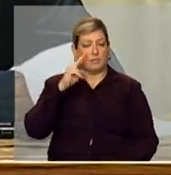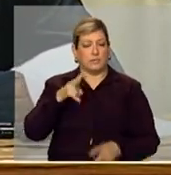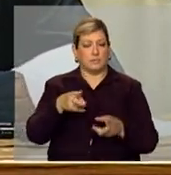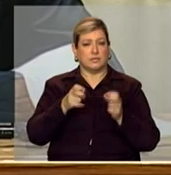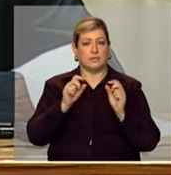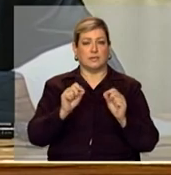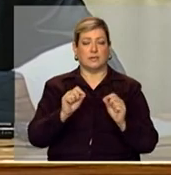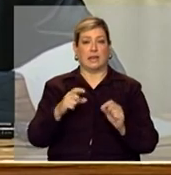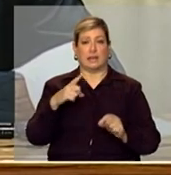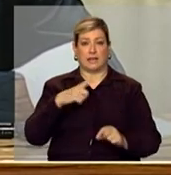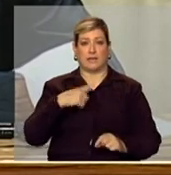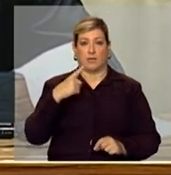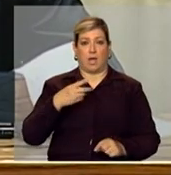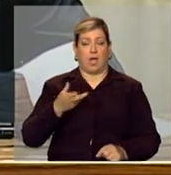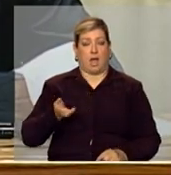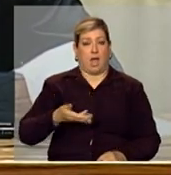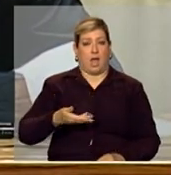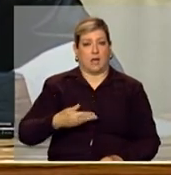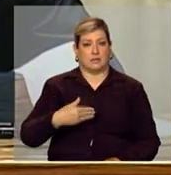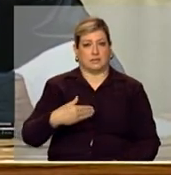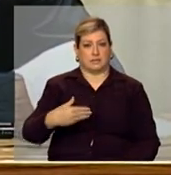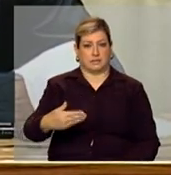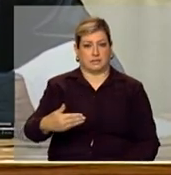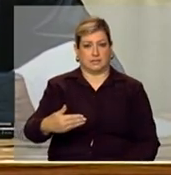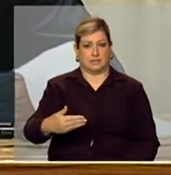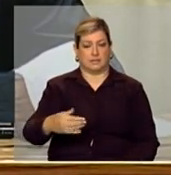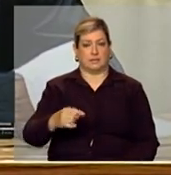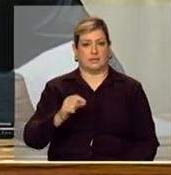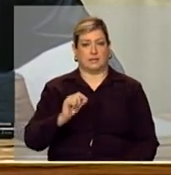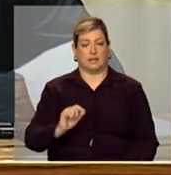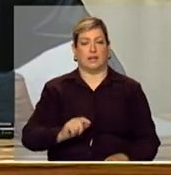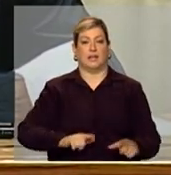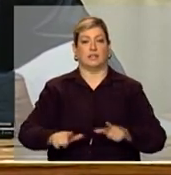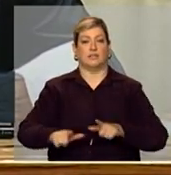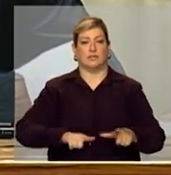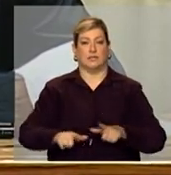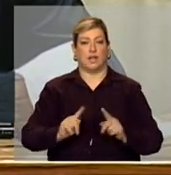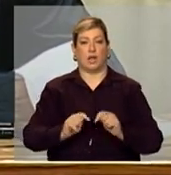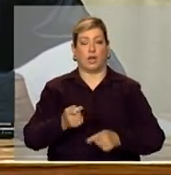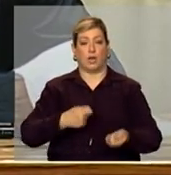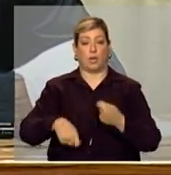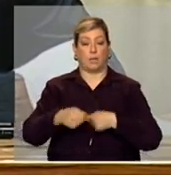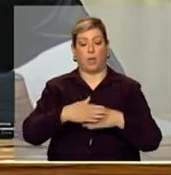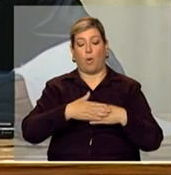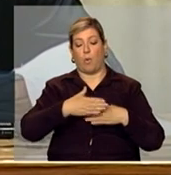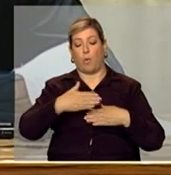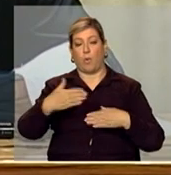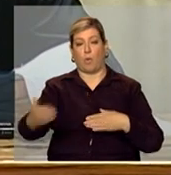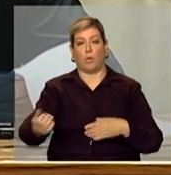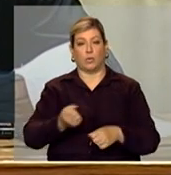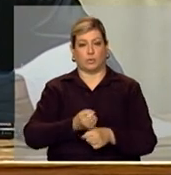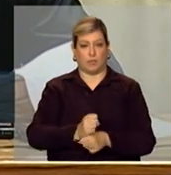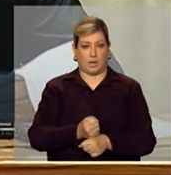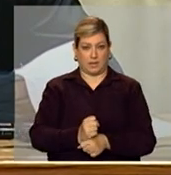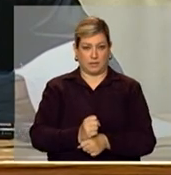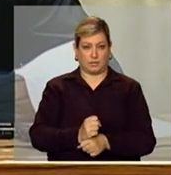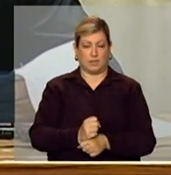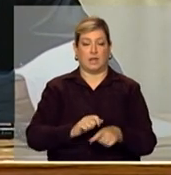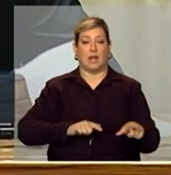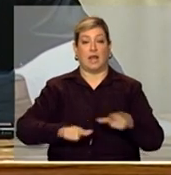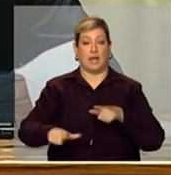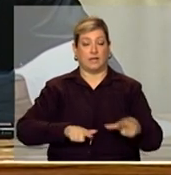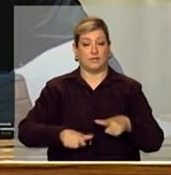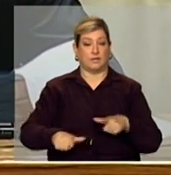houve uma aceleração da atividade econômica ao longo do ano a atividade econômica